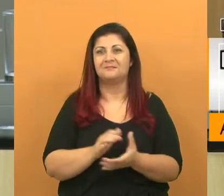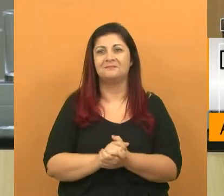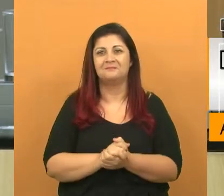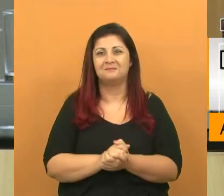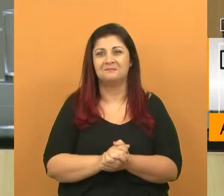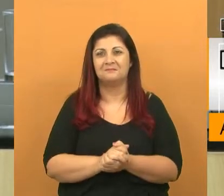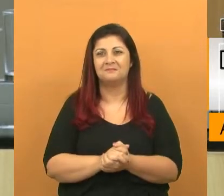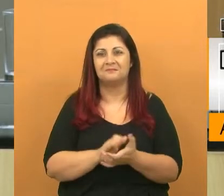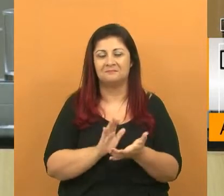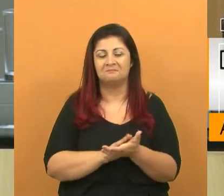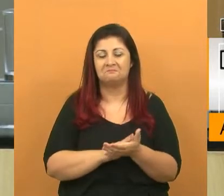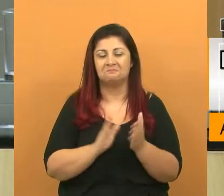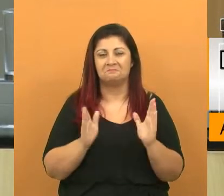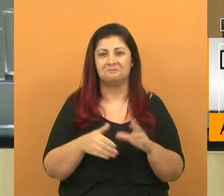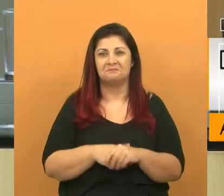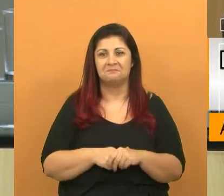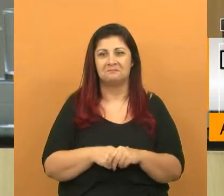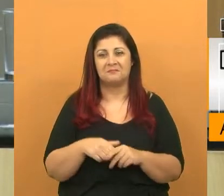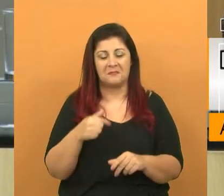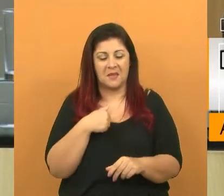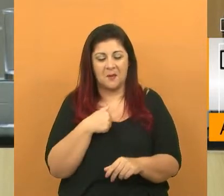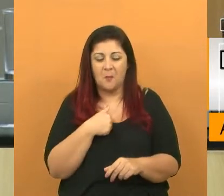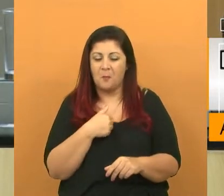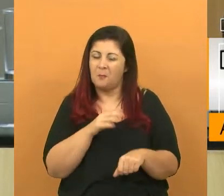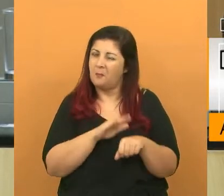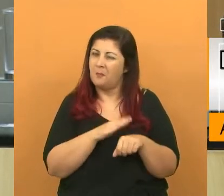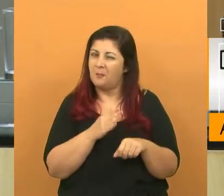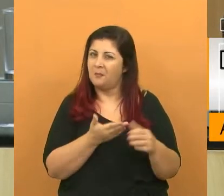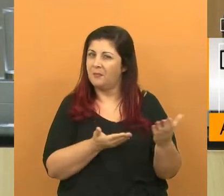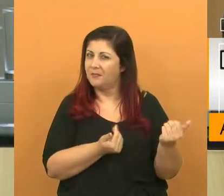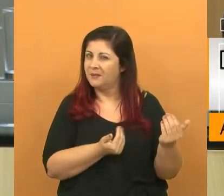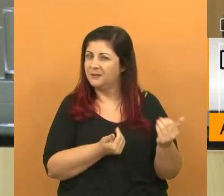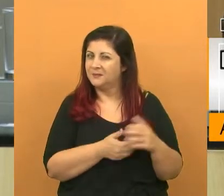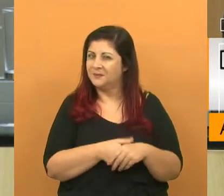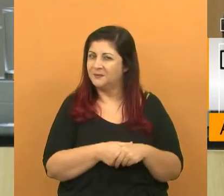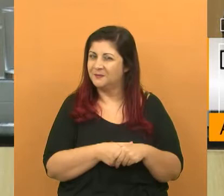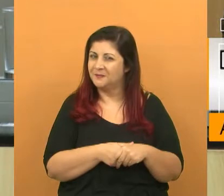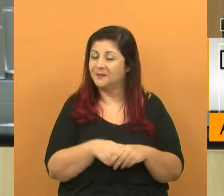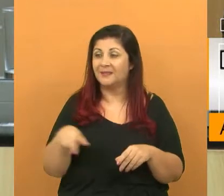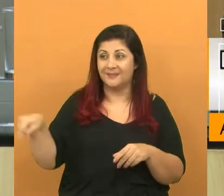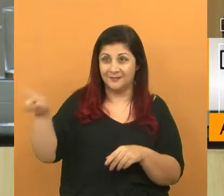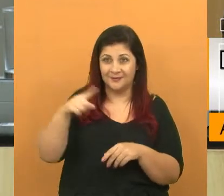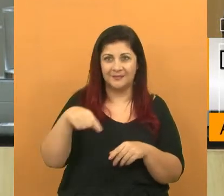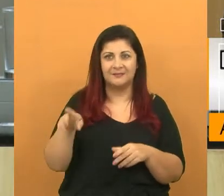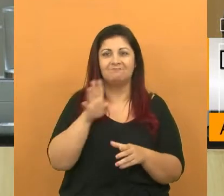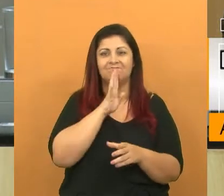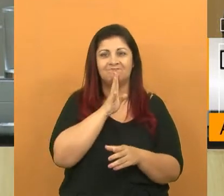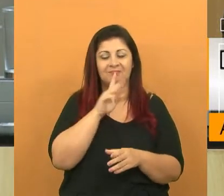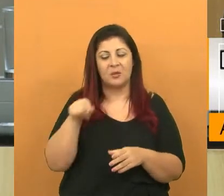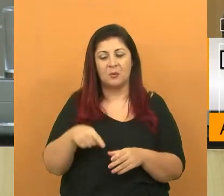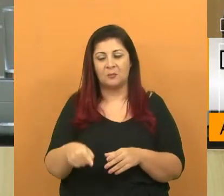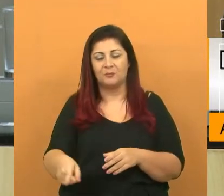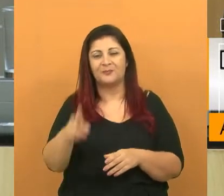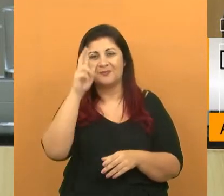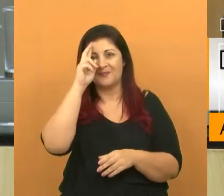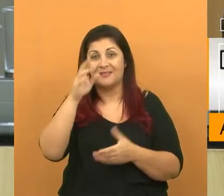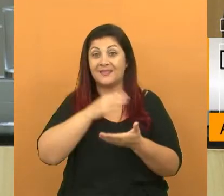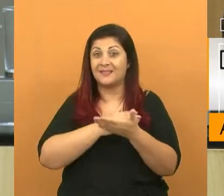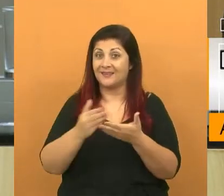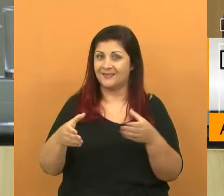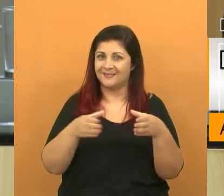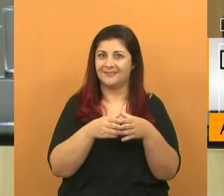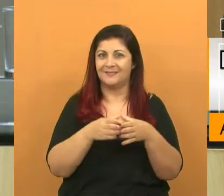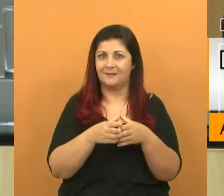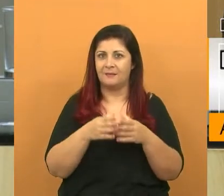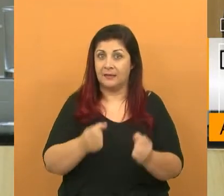também hoje né eu sou um pouco mais novo que vocês mas vocês acompanharam a história de fundação daquele bairro a